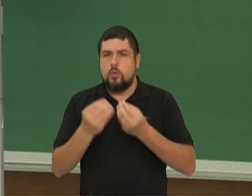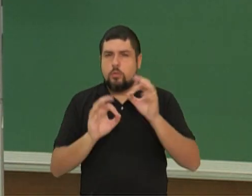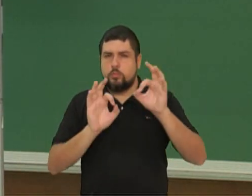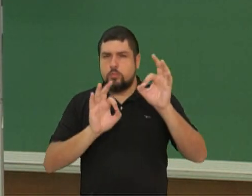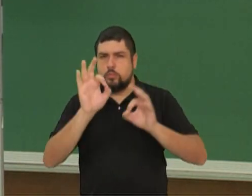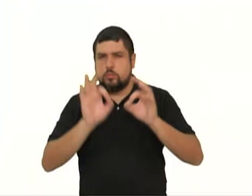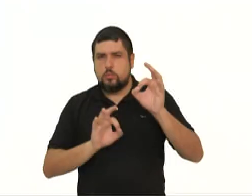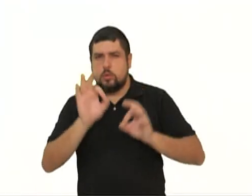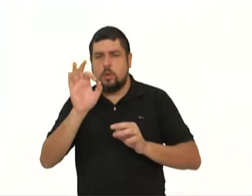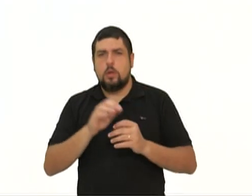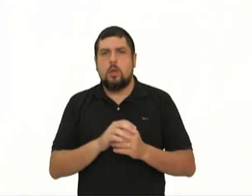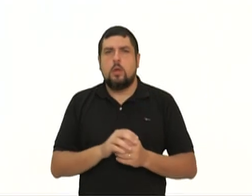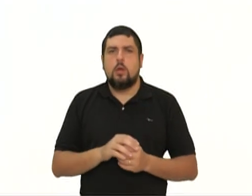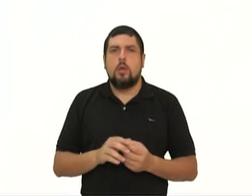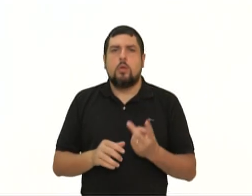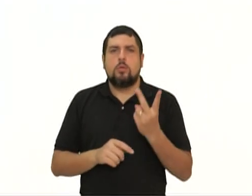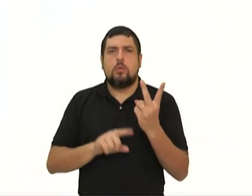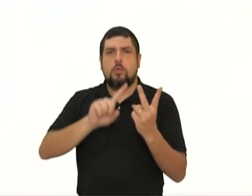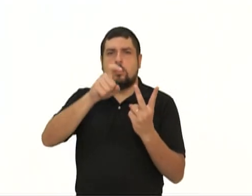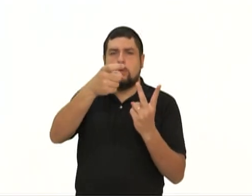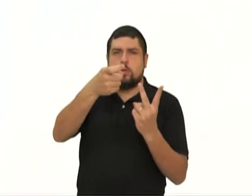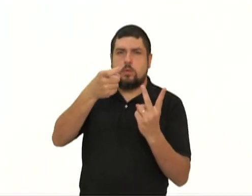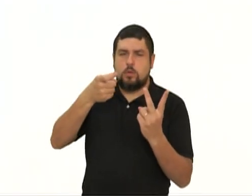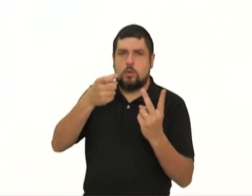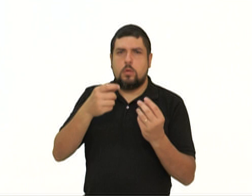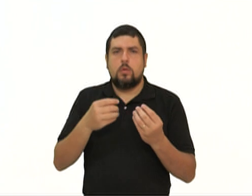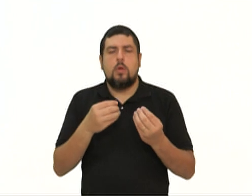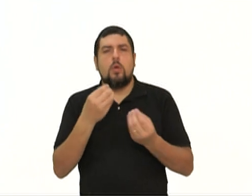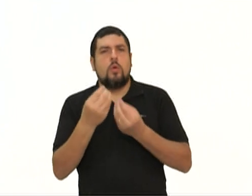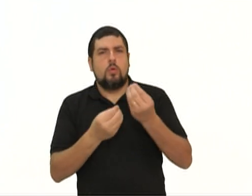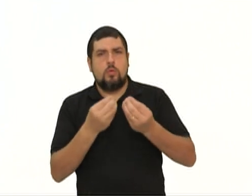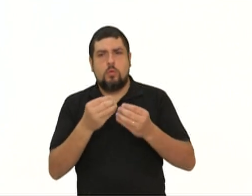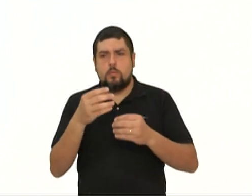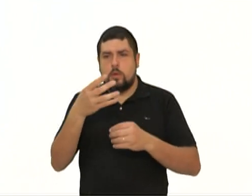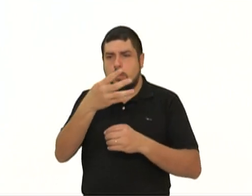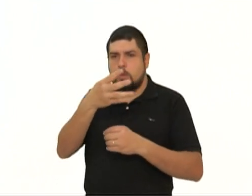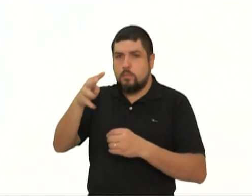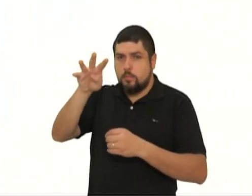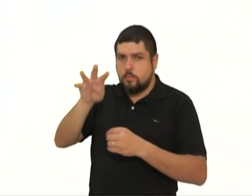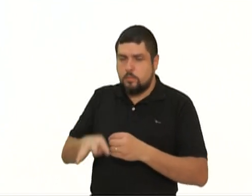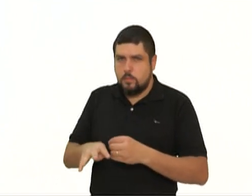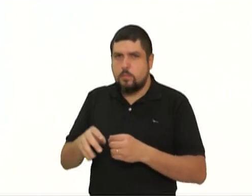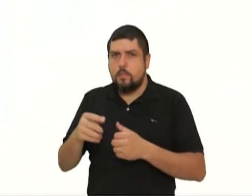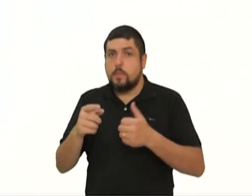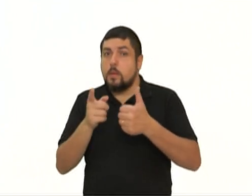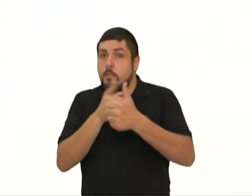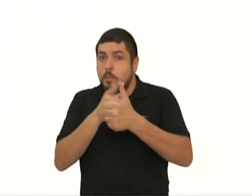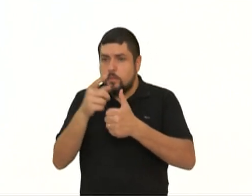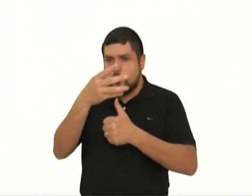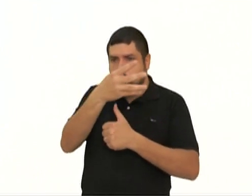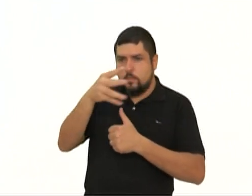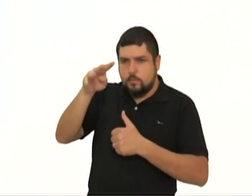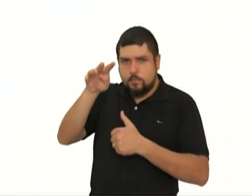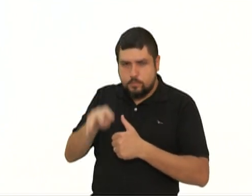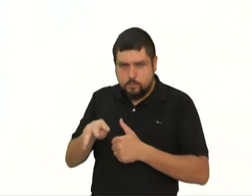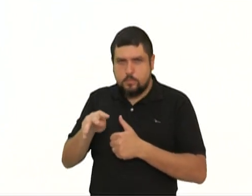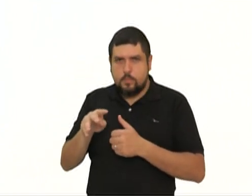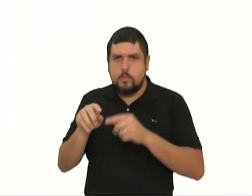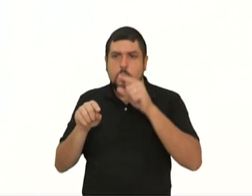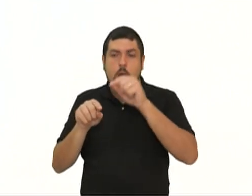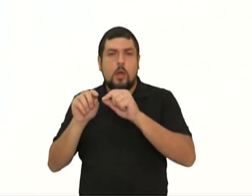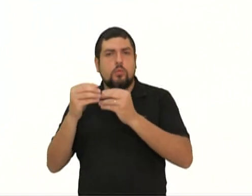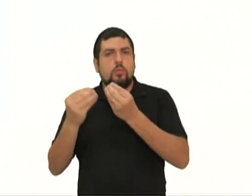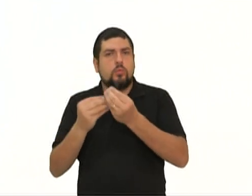a x. Primeiro passo é você montar uma tabela e dentro dessa tabela escolher valores